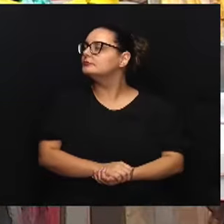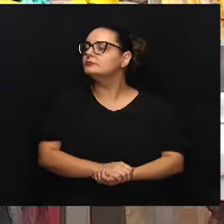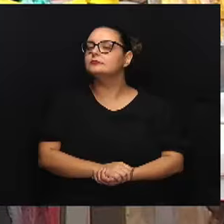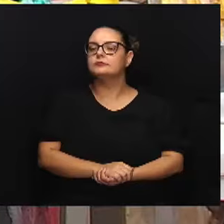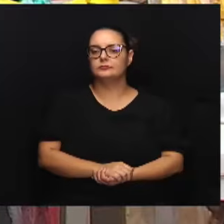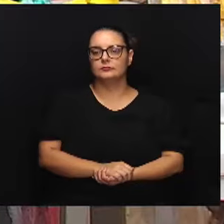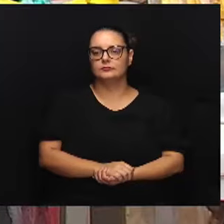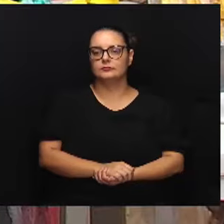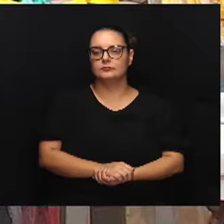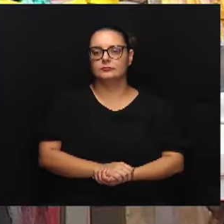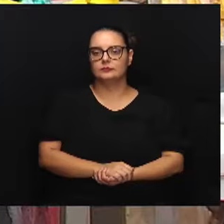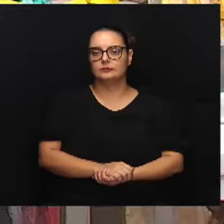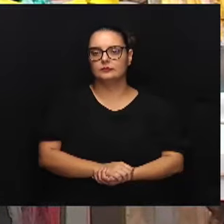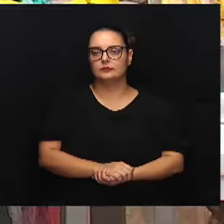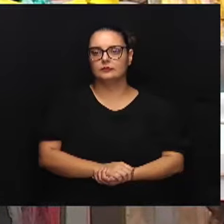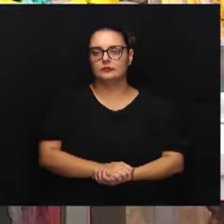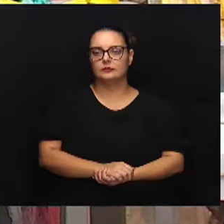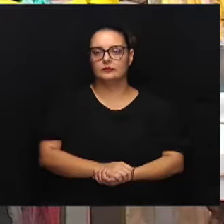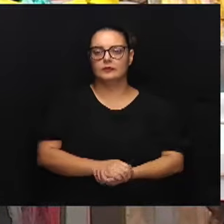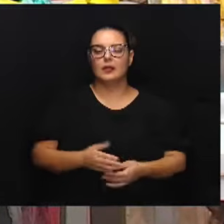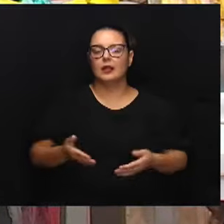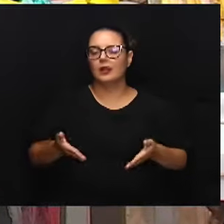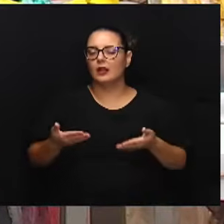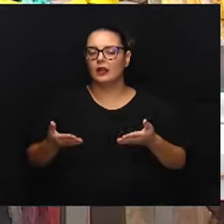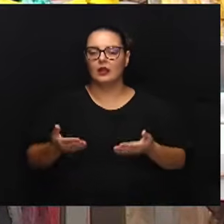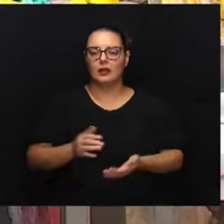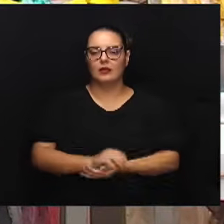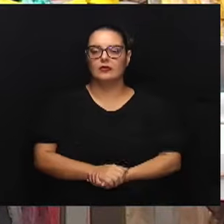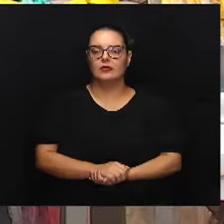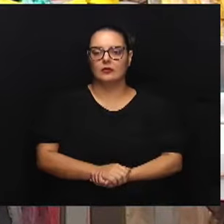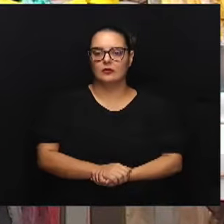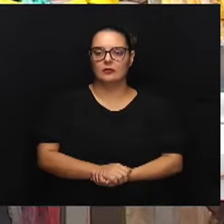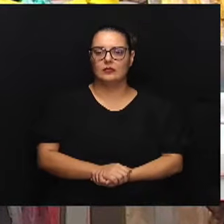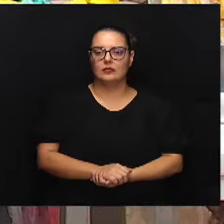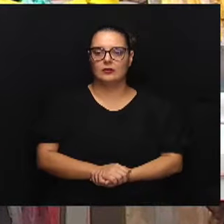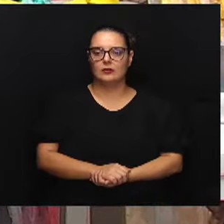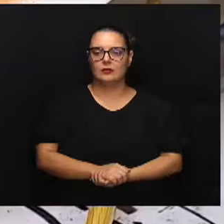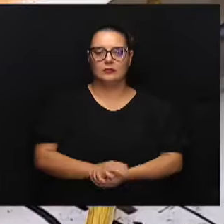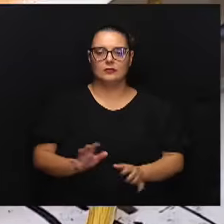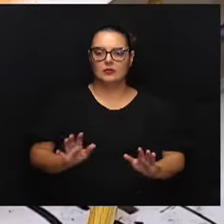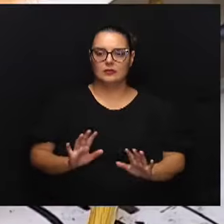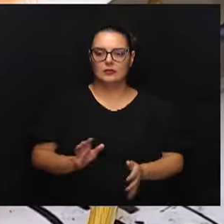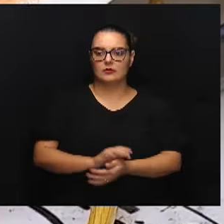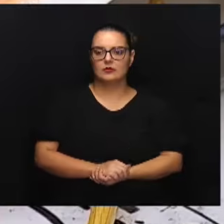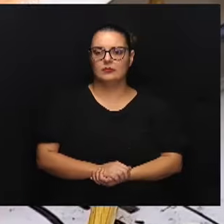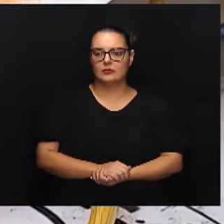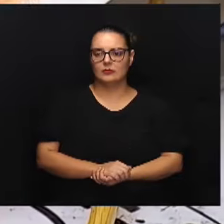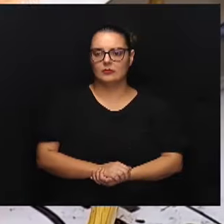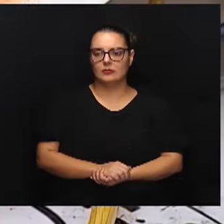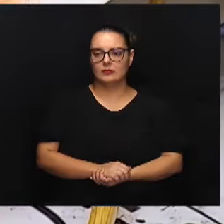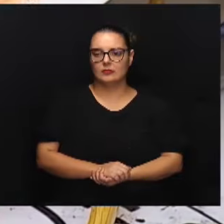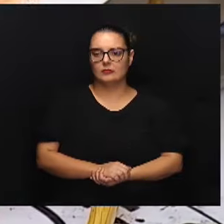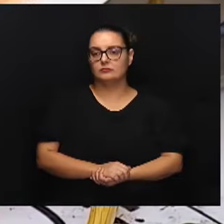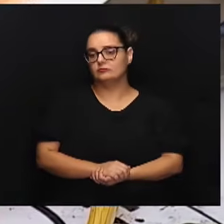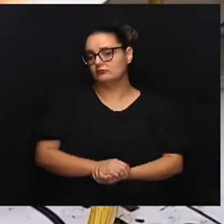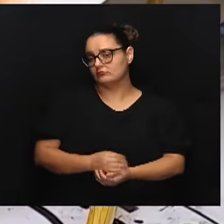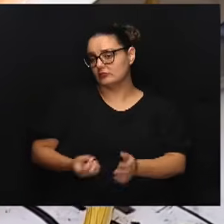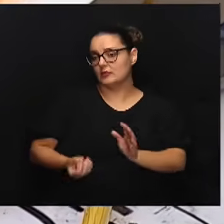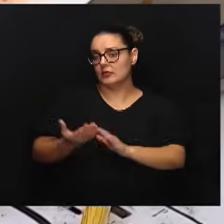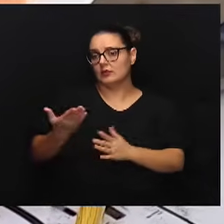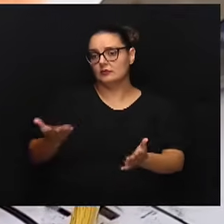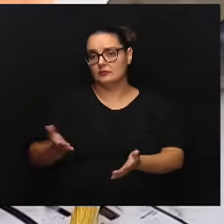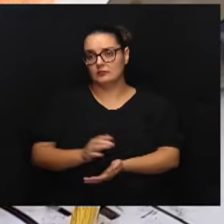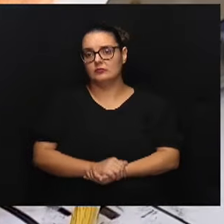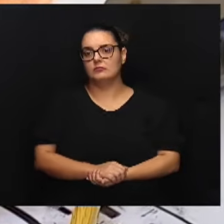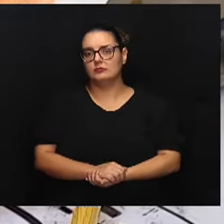Tá? Bem de leve. Mas não precisa ser exatamente só aqui embaixo. Vocês podem criar um pouquinho assim, ó. Vou criar aqui. Podem raspar